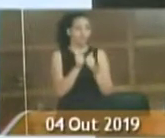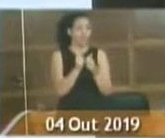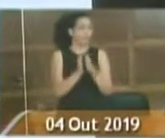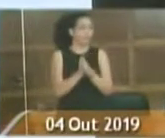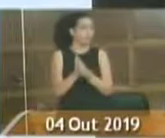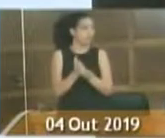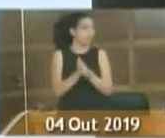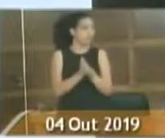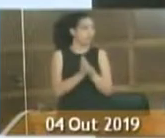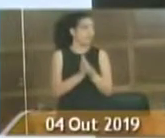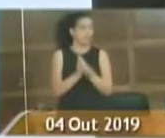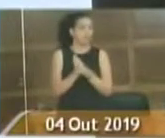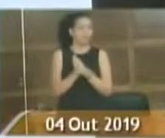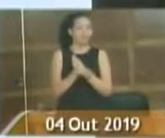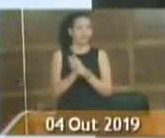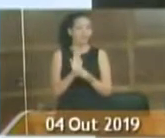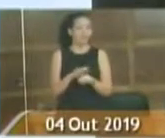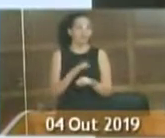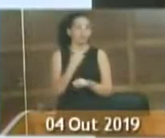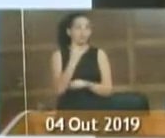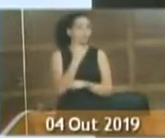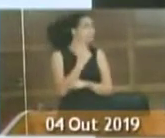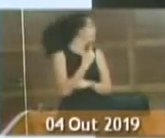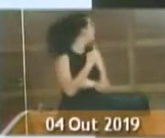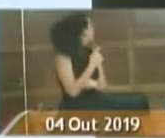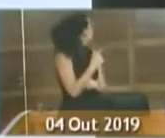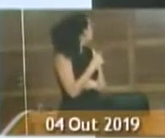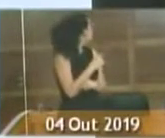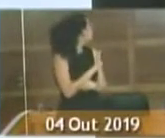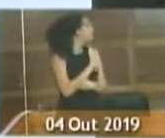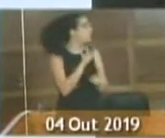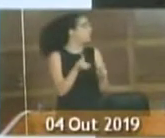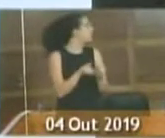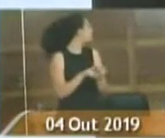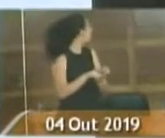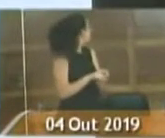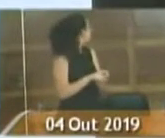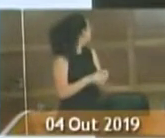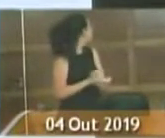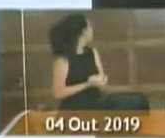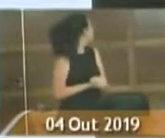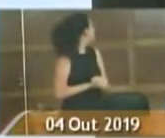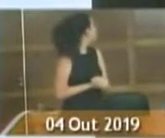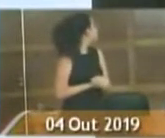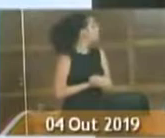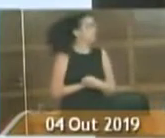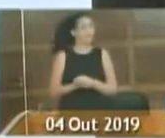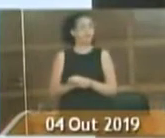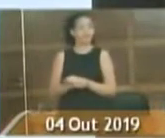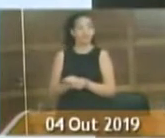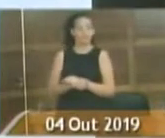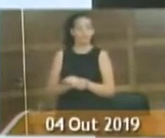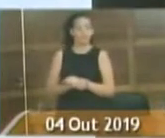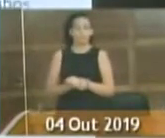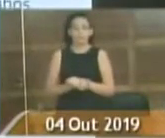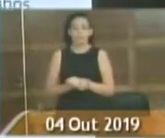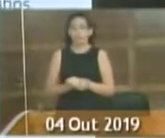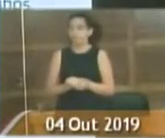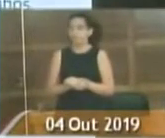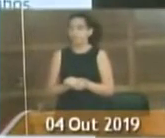passar. Mais um, ó, já sarou também, tá? Pode